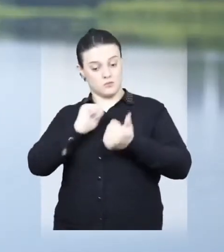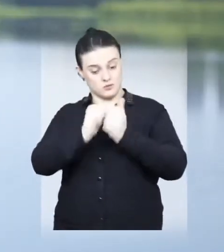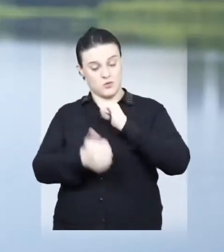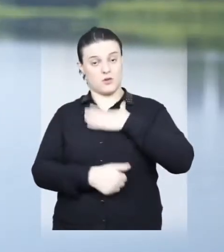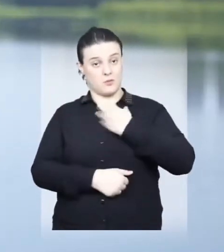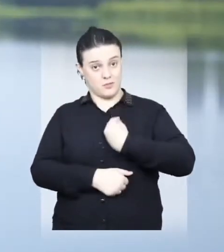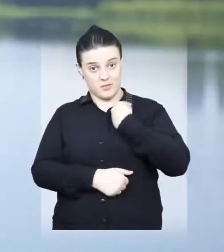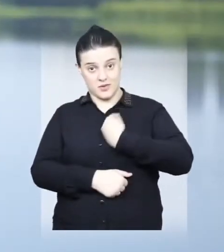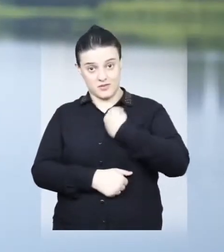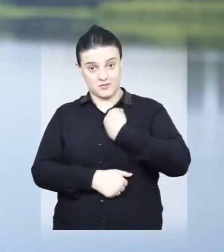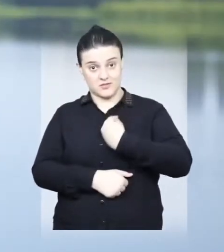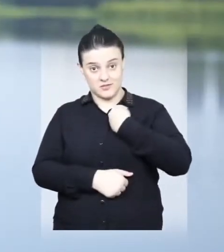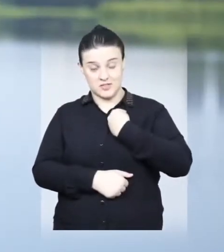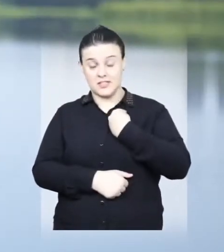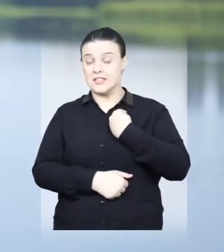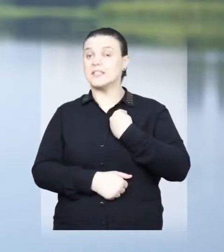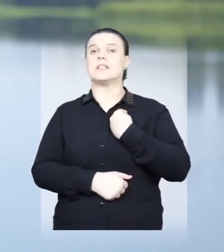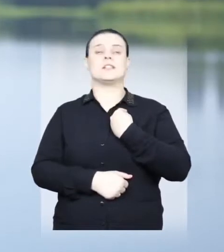vida